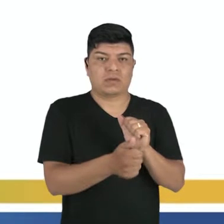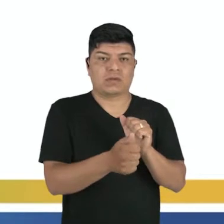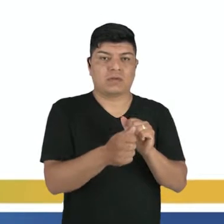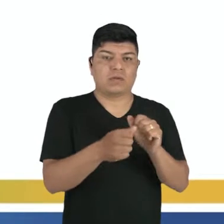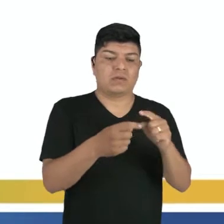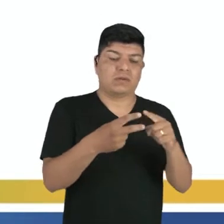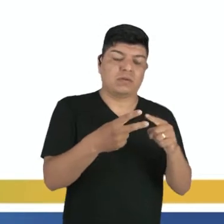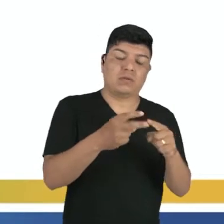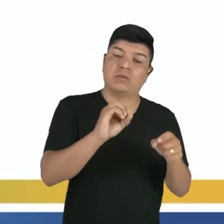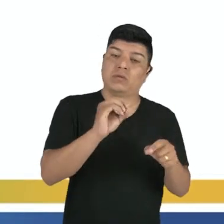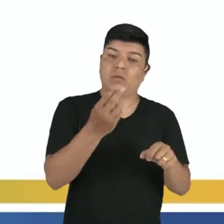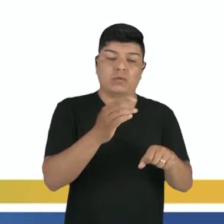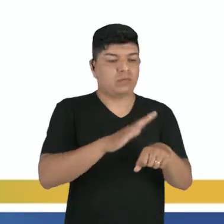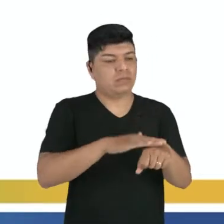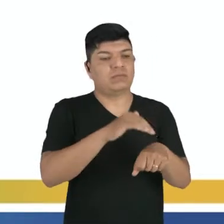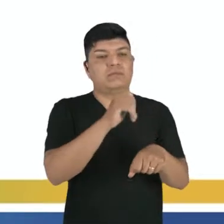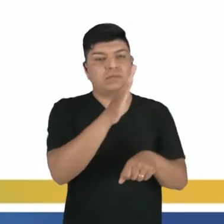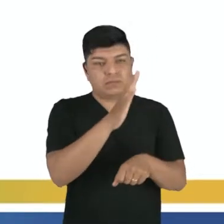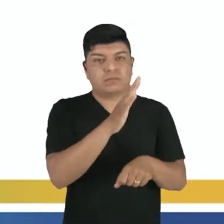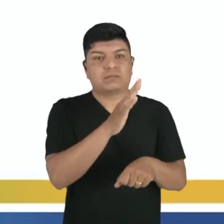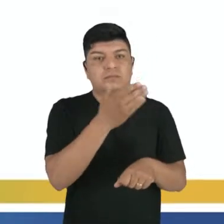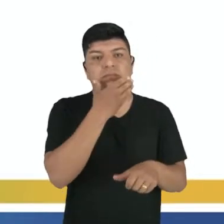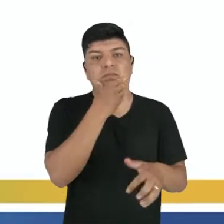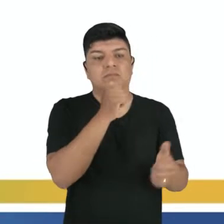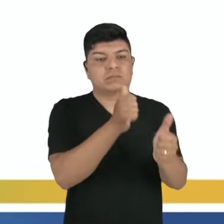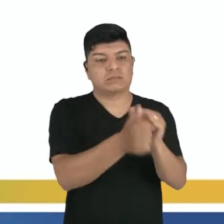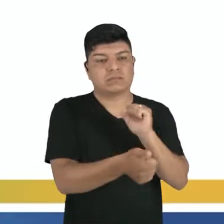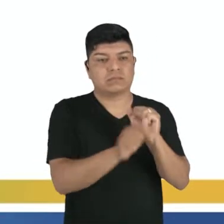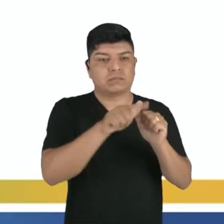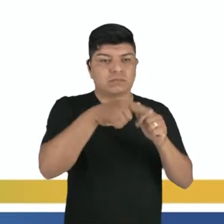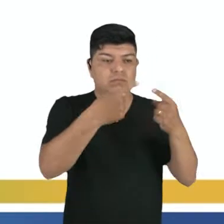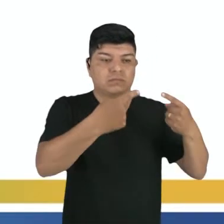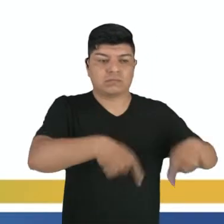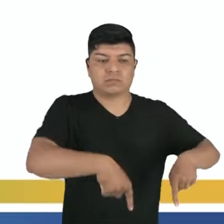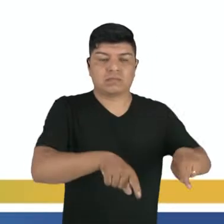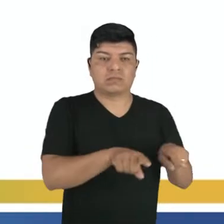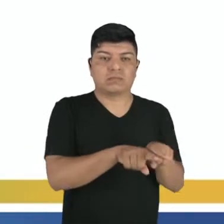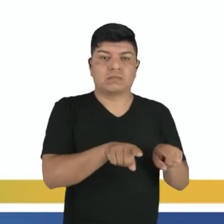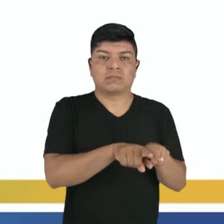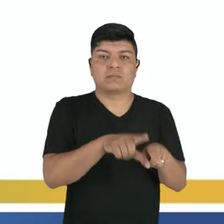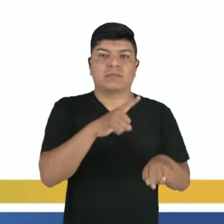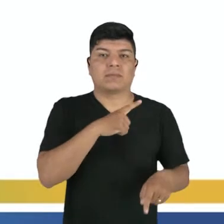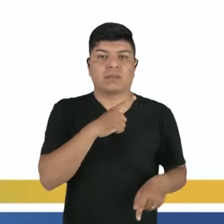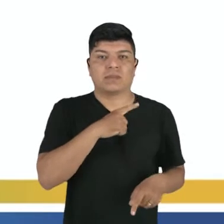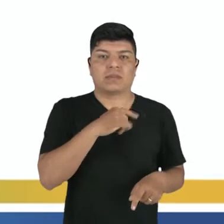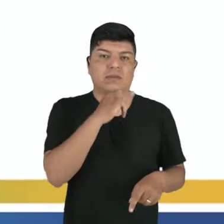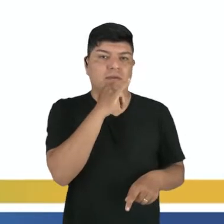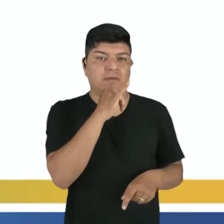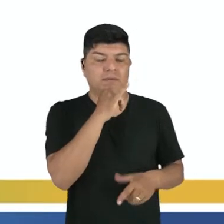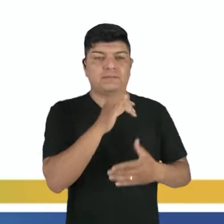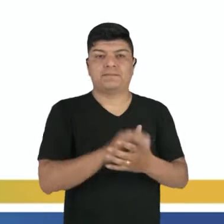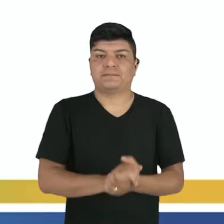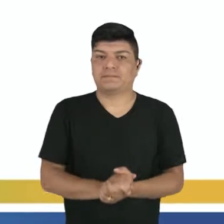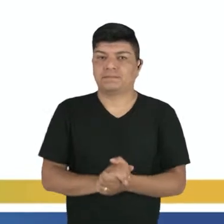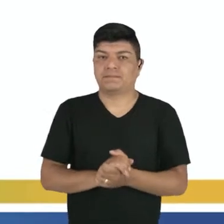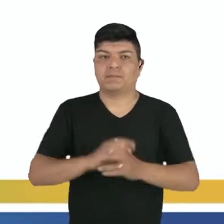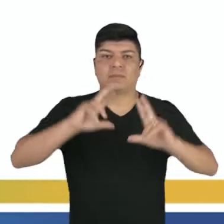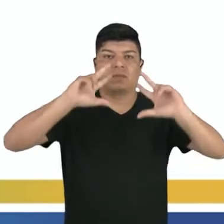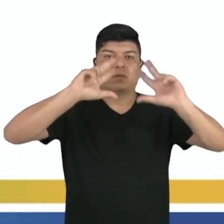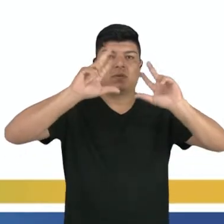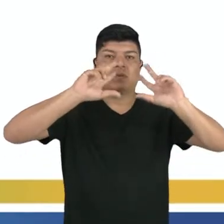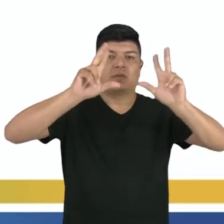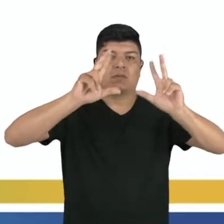dois ou mais atletas competem com outros adversários tá bom E daí nós temos como exemplos o